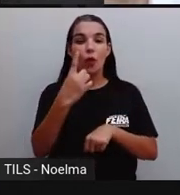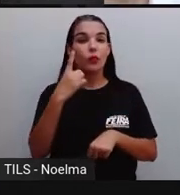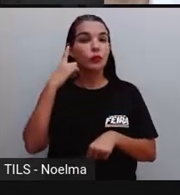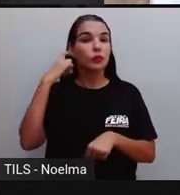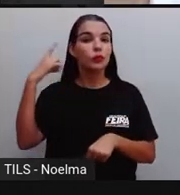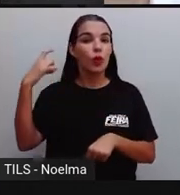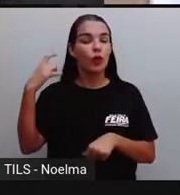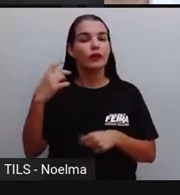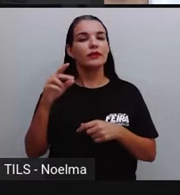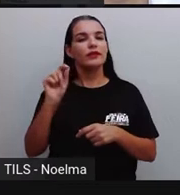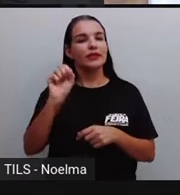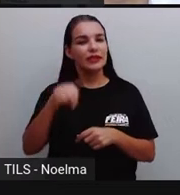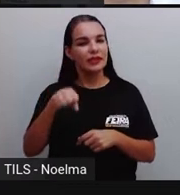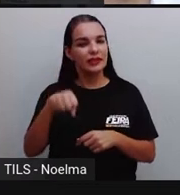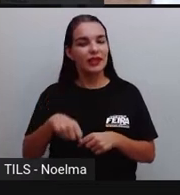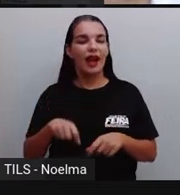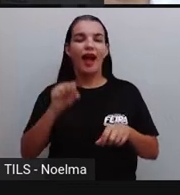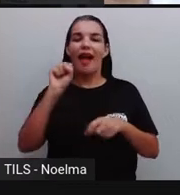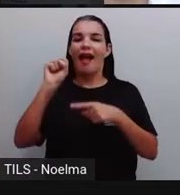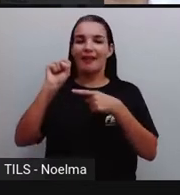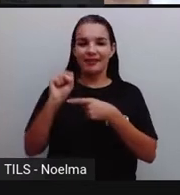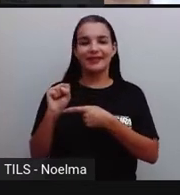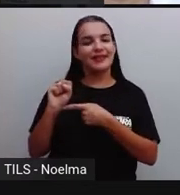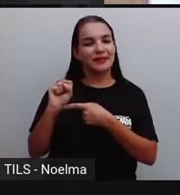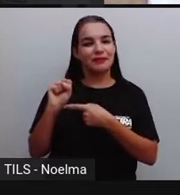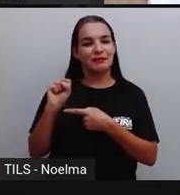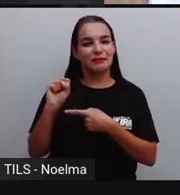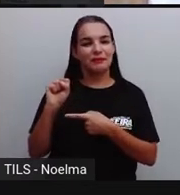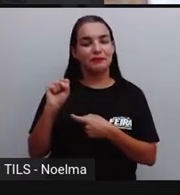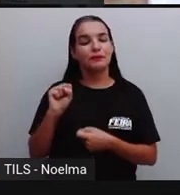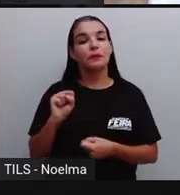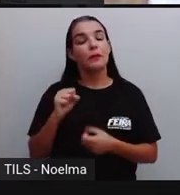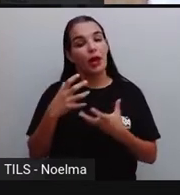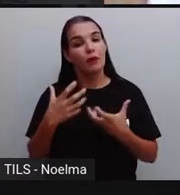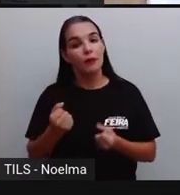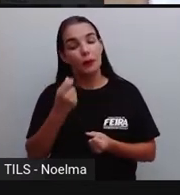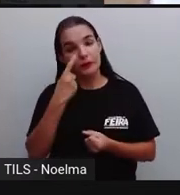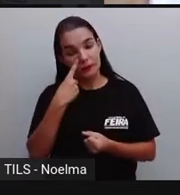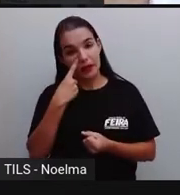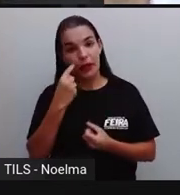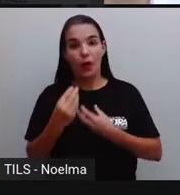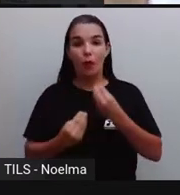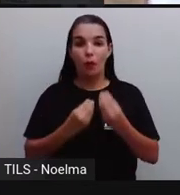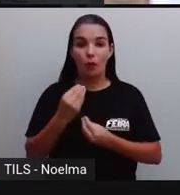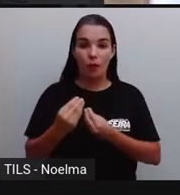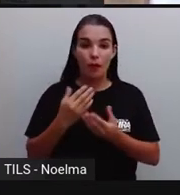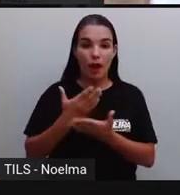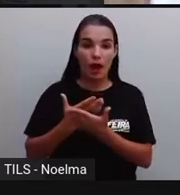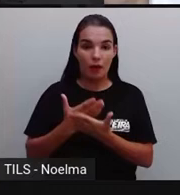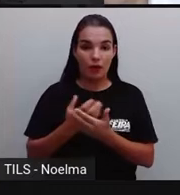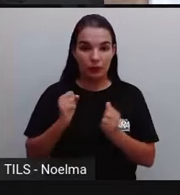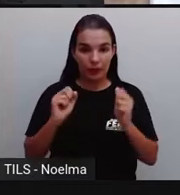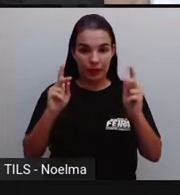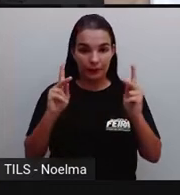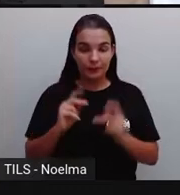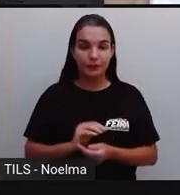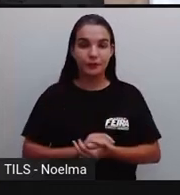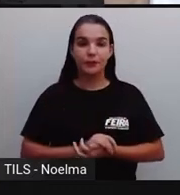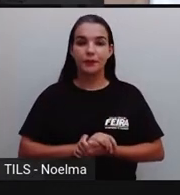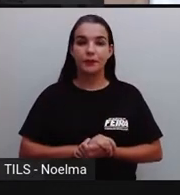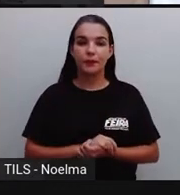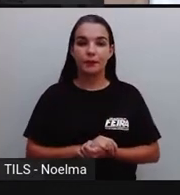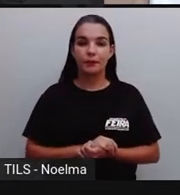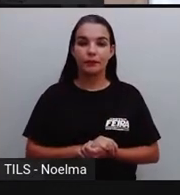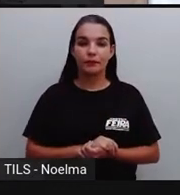o caso aí também da letra si, tá? Mas vamos ver durante a nossa aula, certo?